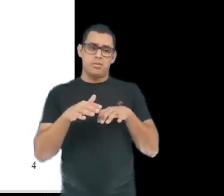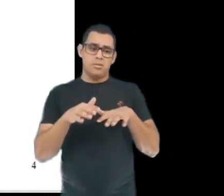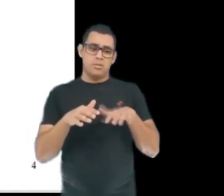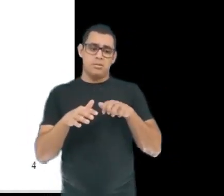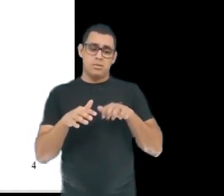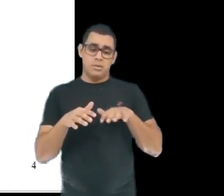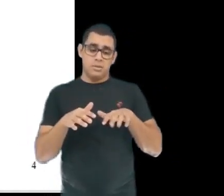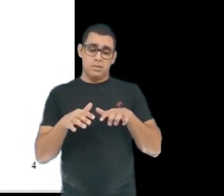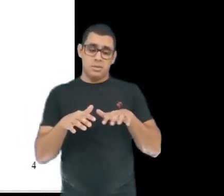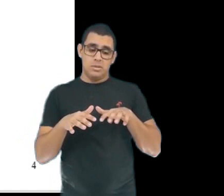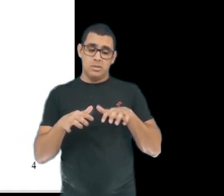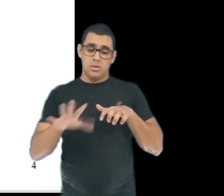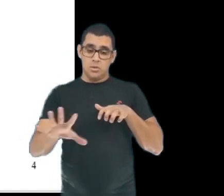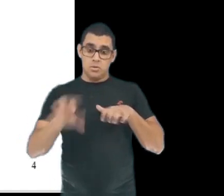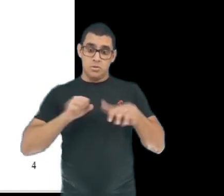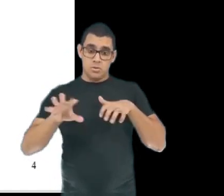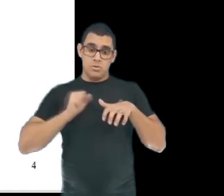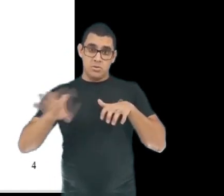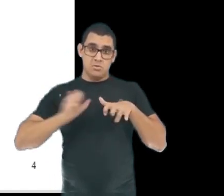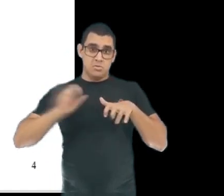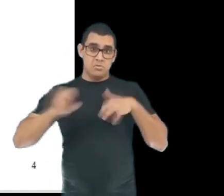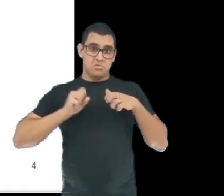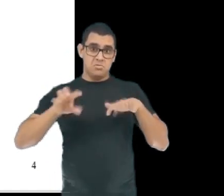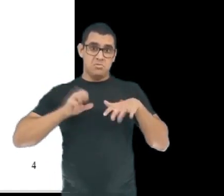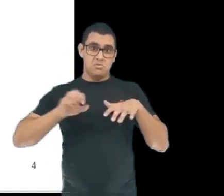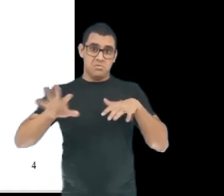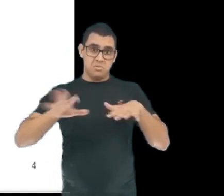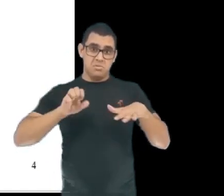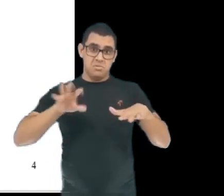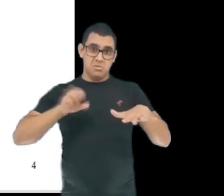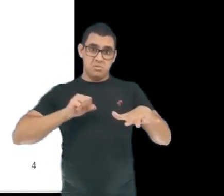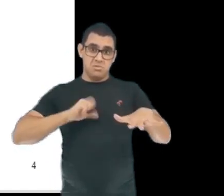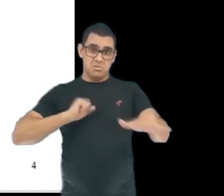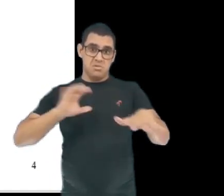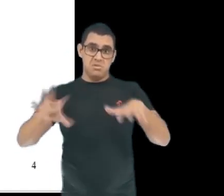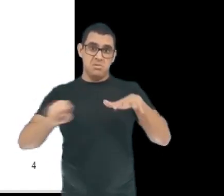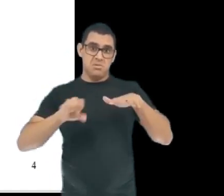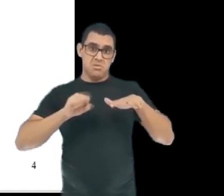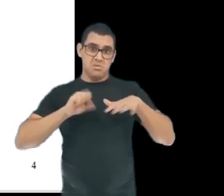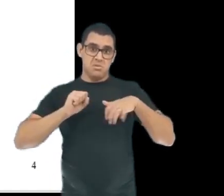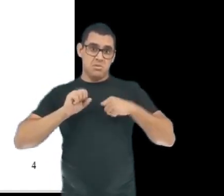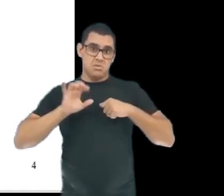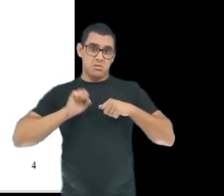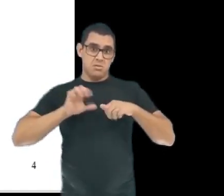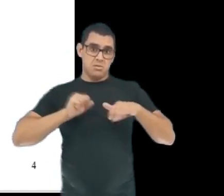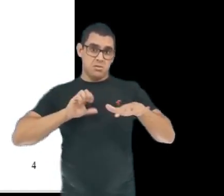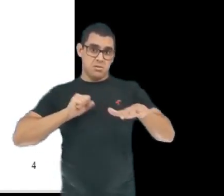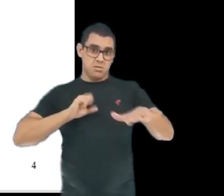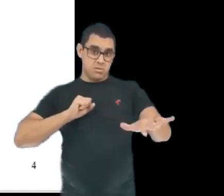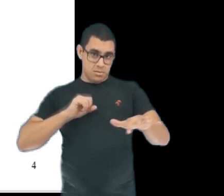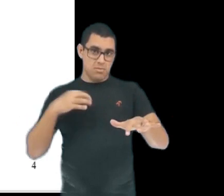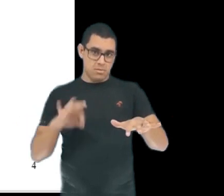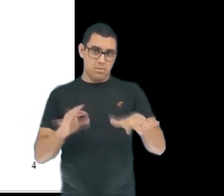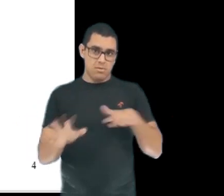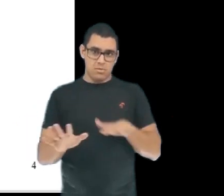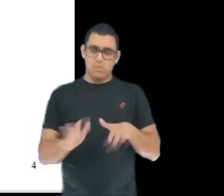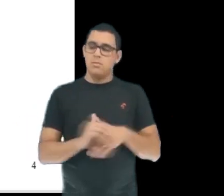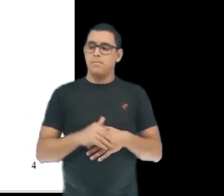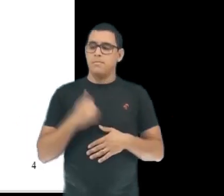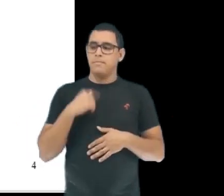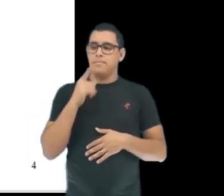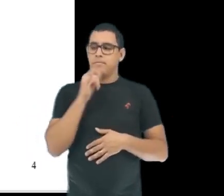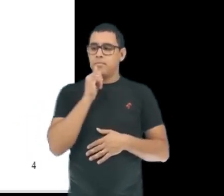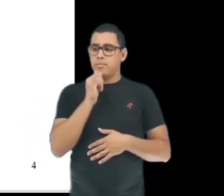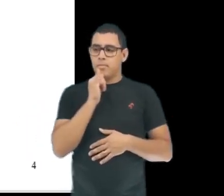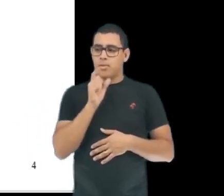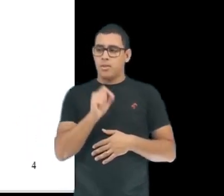a gente pode dizer que, predominantemente, elas são as reações químicas que absorvem calor. Então, para elas